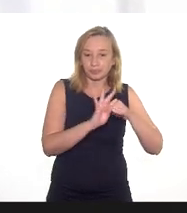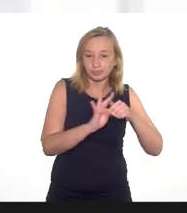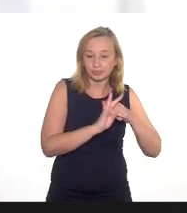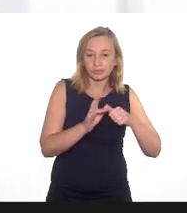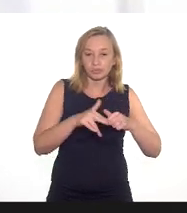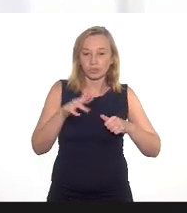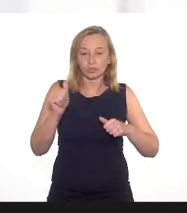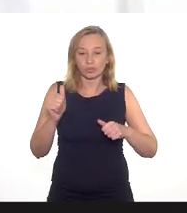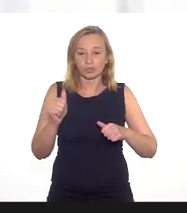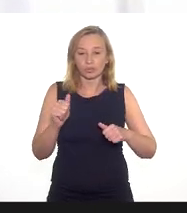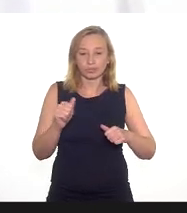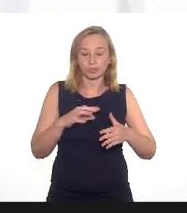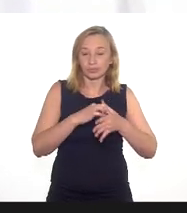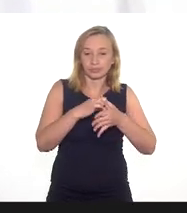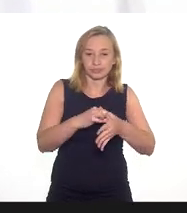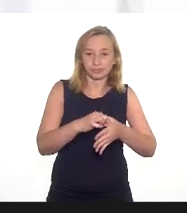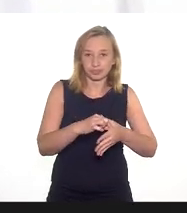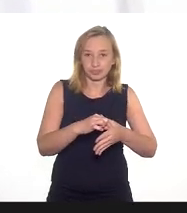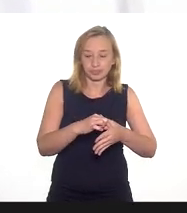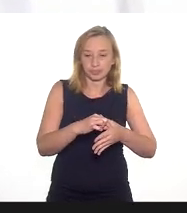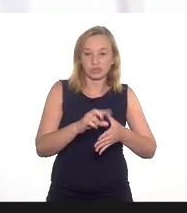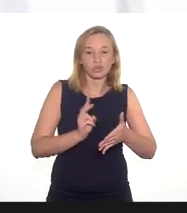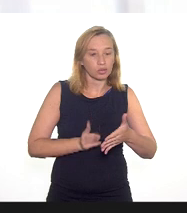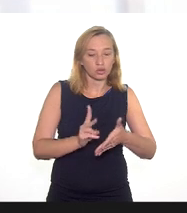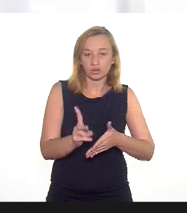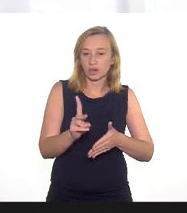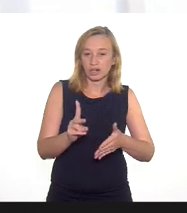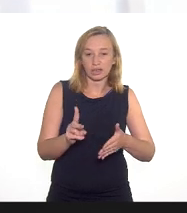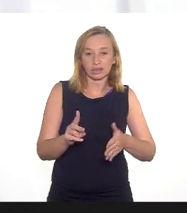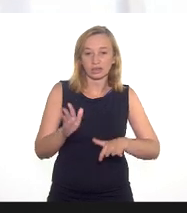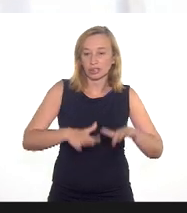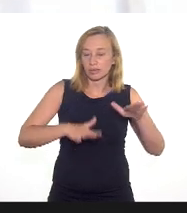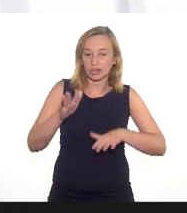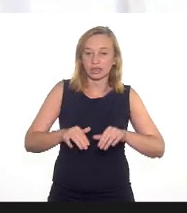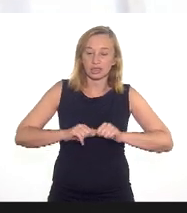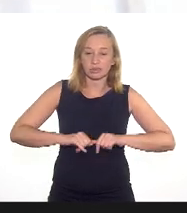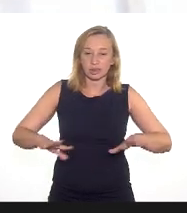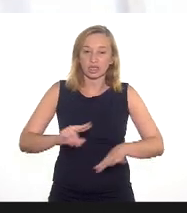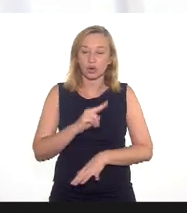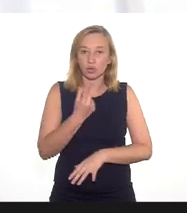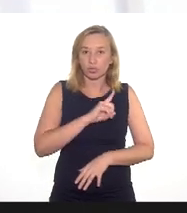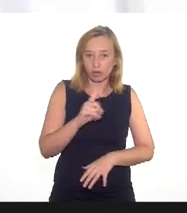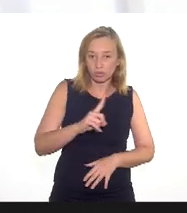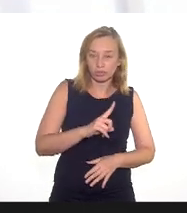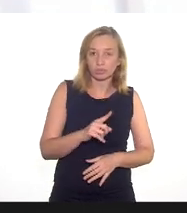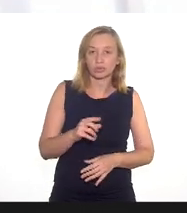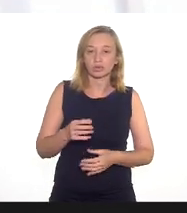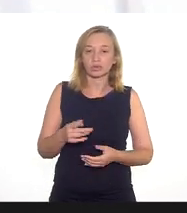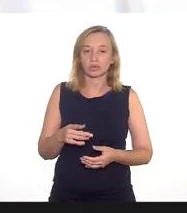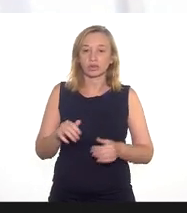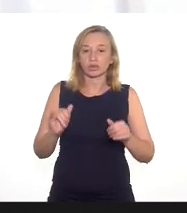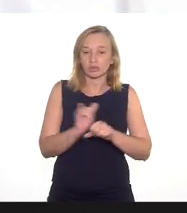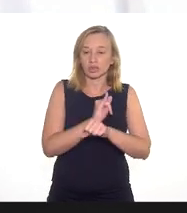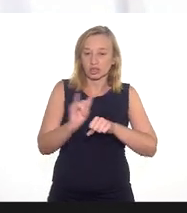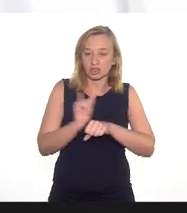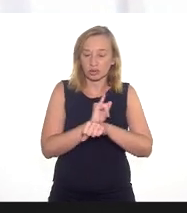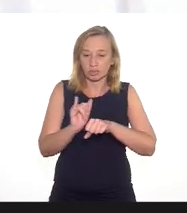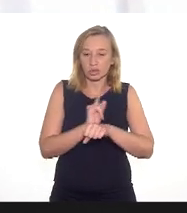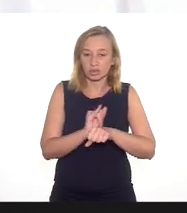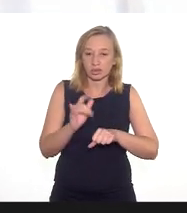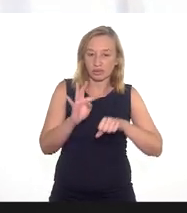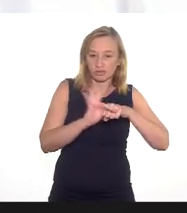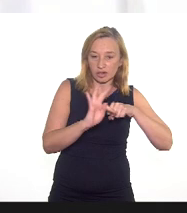deixar de ser híbrida, independente de pandemia ou não. Tá? Isso é algo que a gente já pode adiantar para vocês. O planejamento da FITEC é para que ela